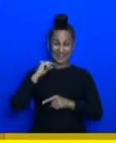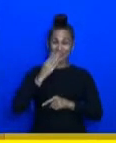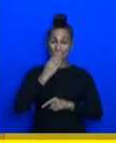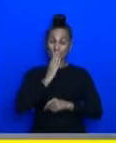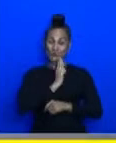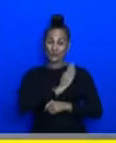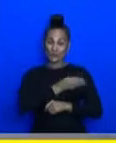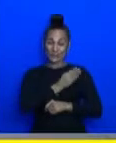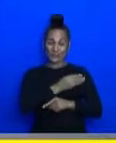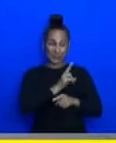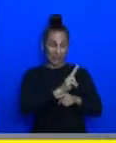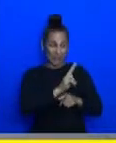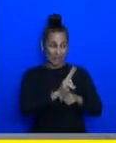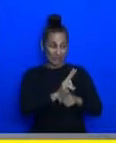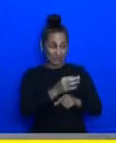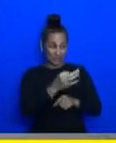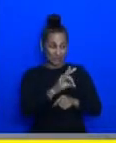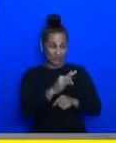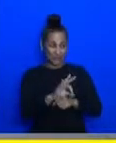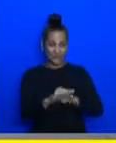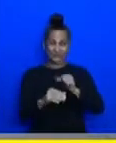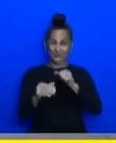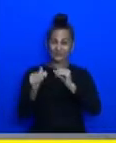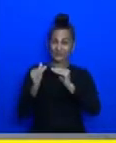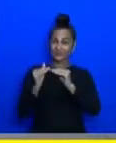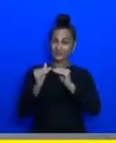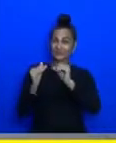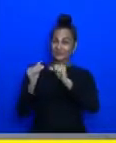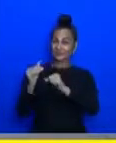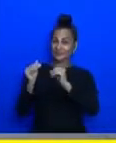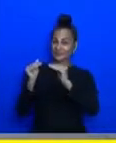coração. Auditoras, confirmam? Sim,